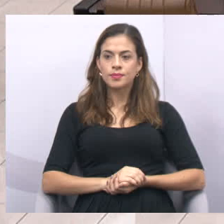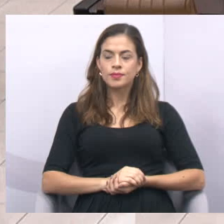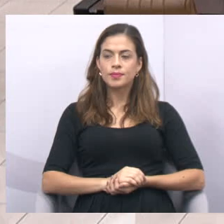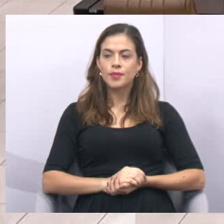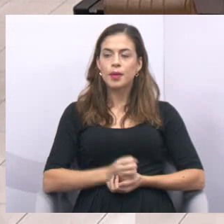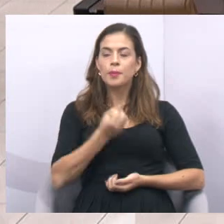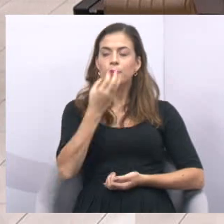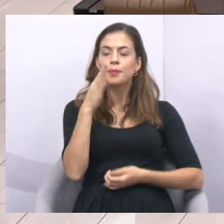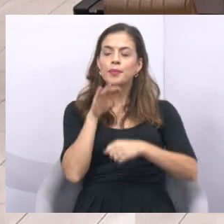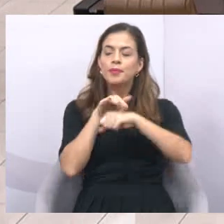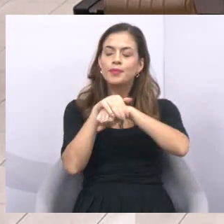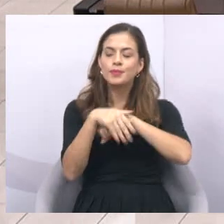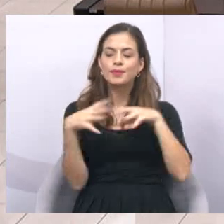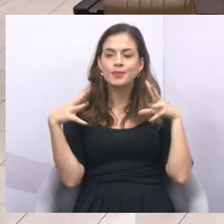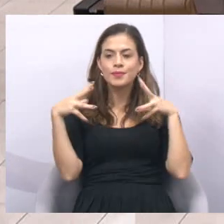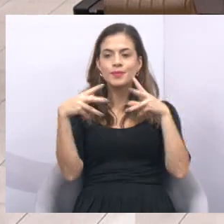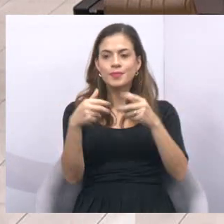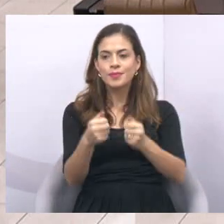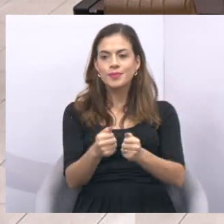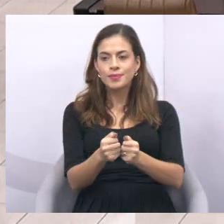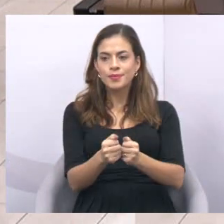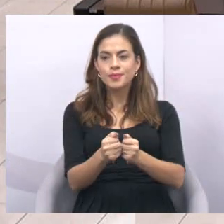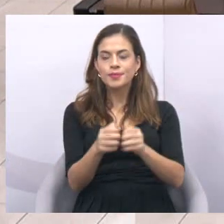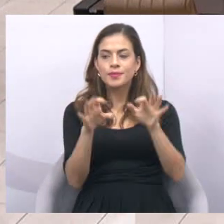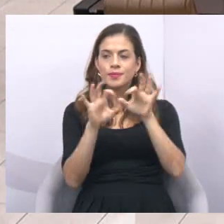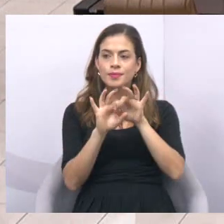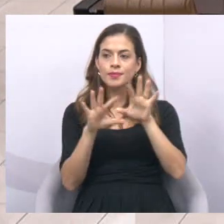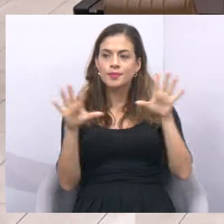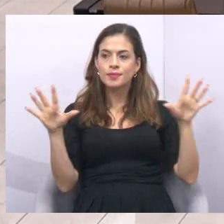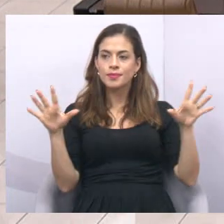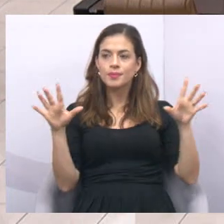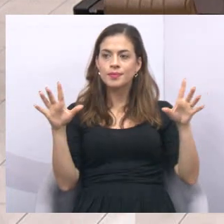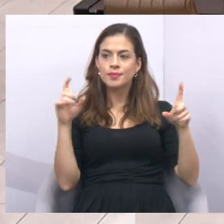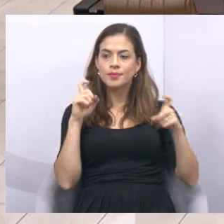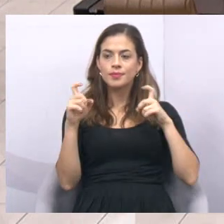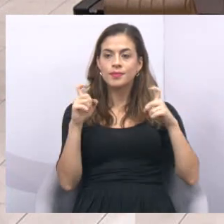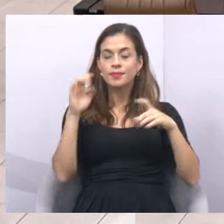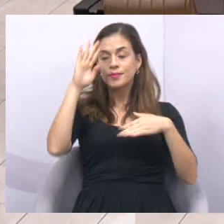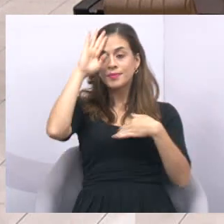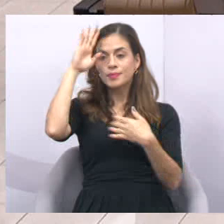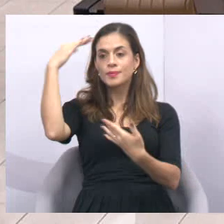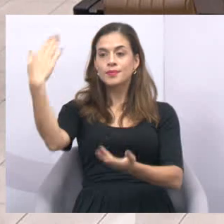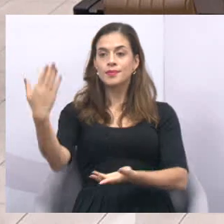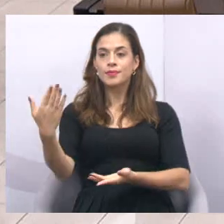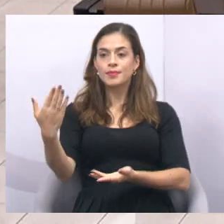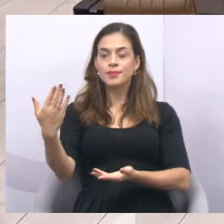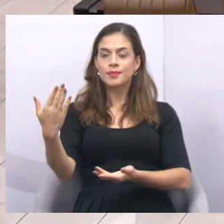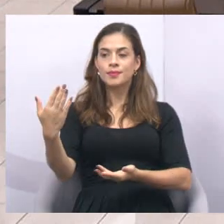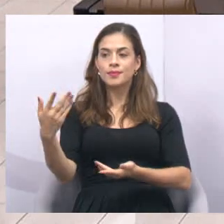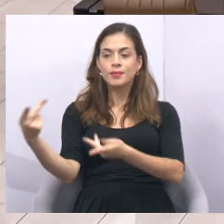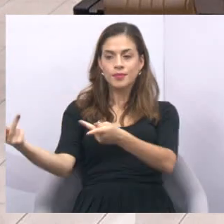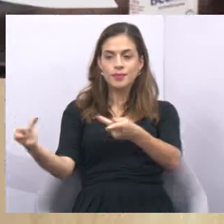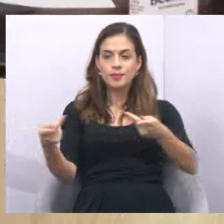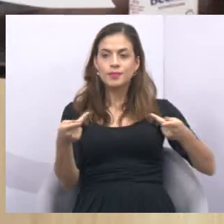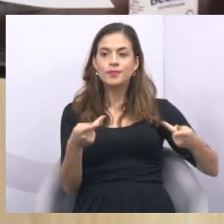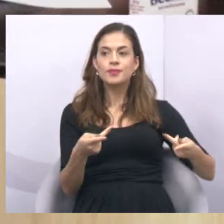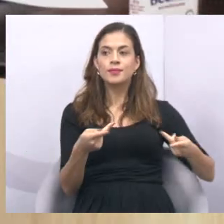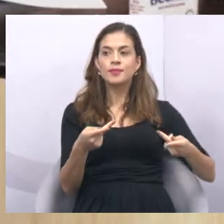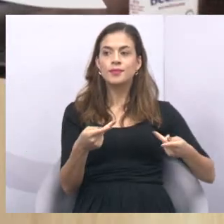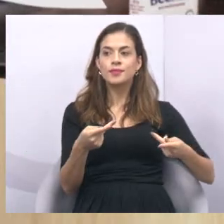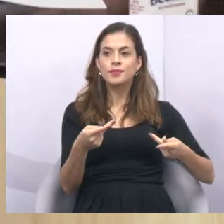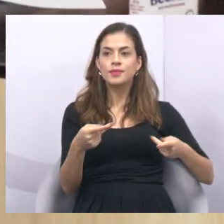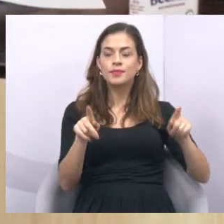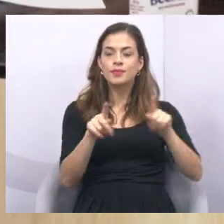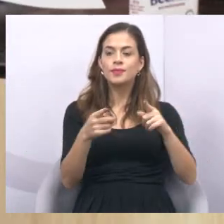Boa noite a todos. Declaro aberta a presente sessão solene. Convido a todos para entoar o